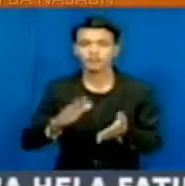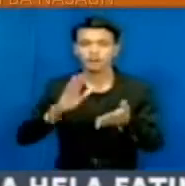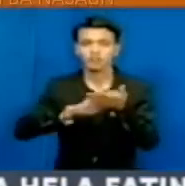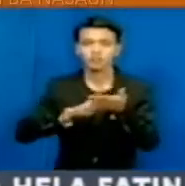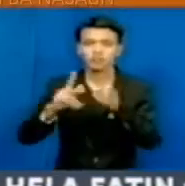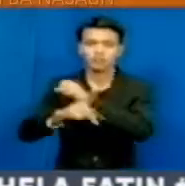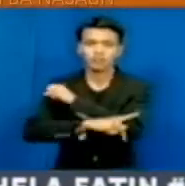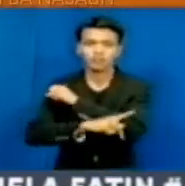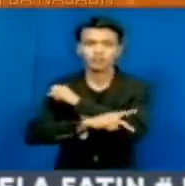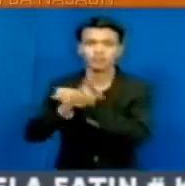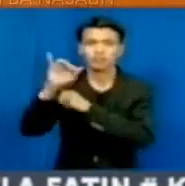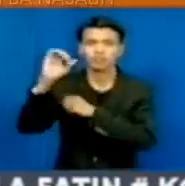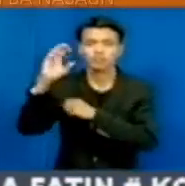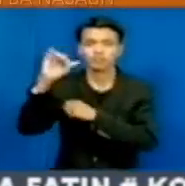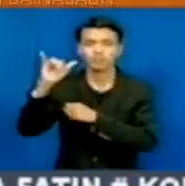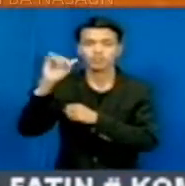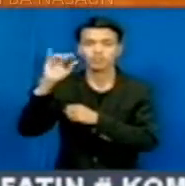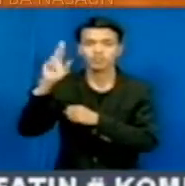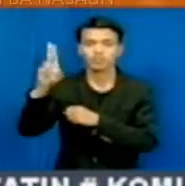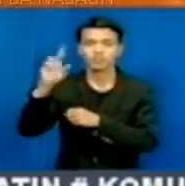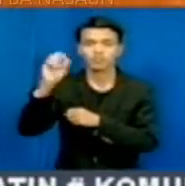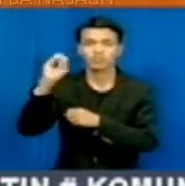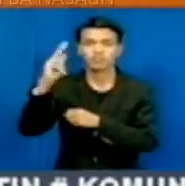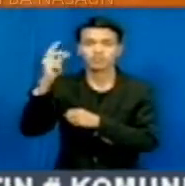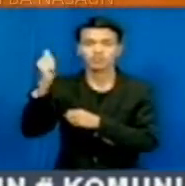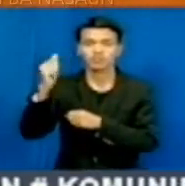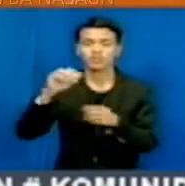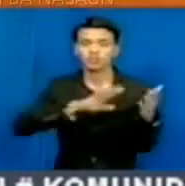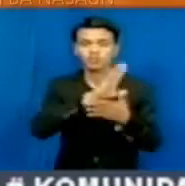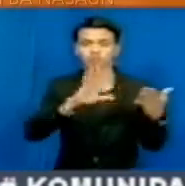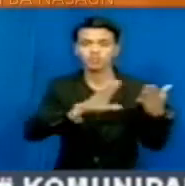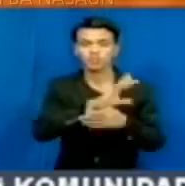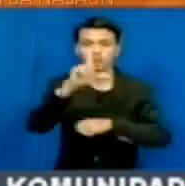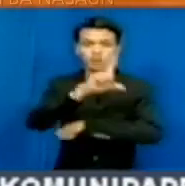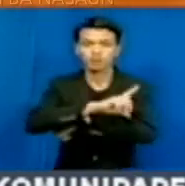Escola Portuguesa Rui Sinati Dili comemora Loro Mundial, professor.